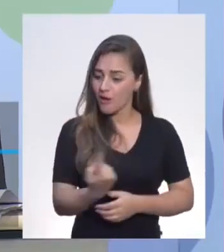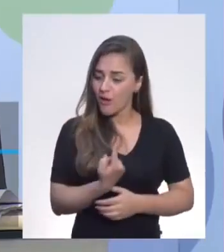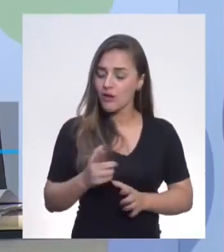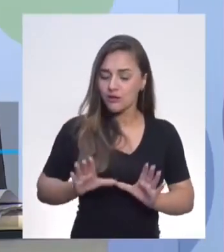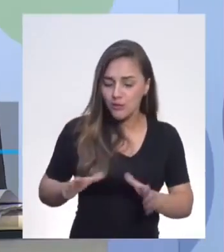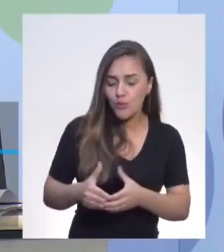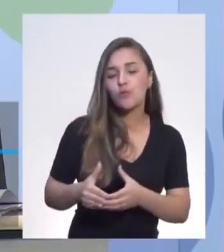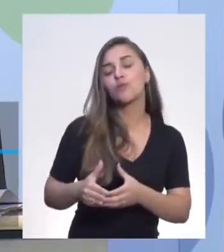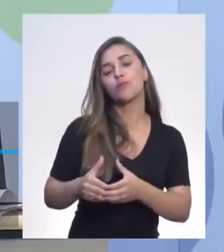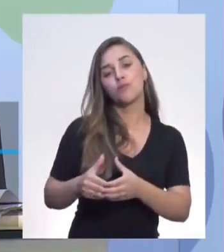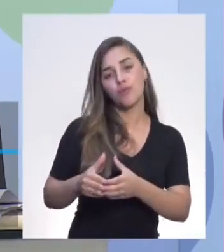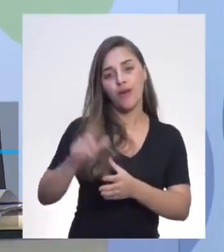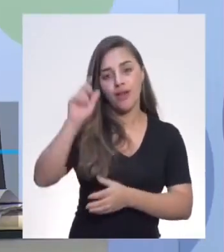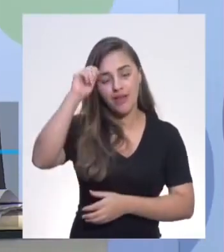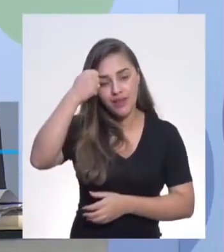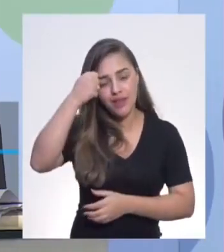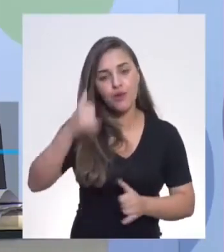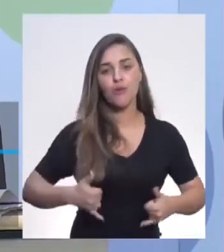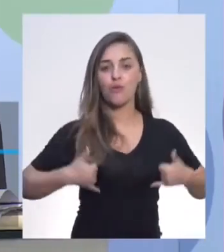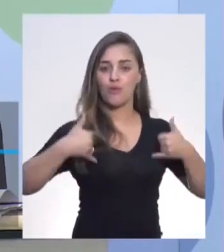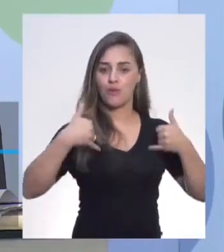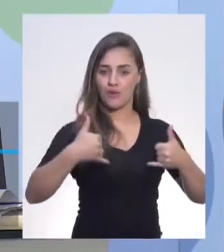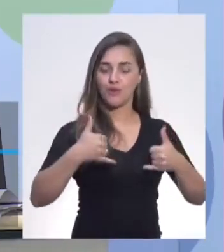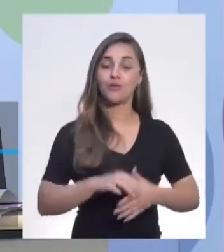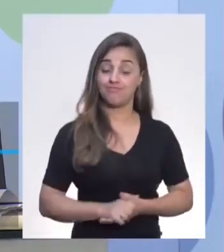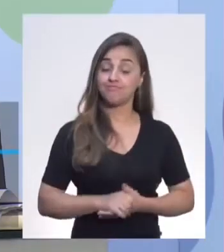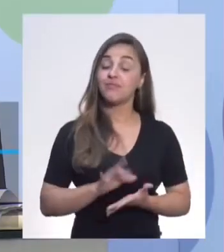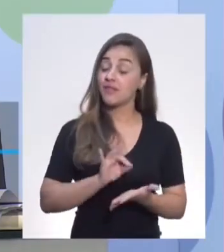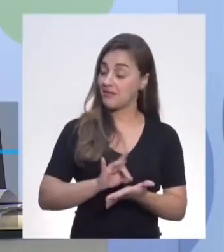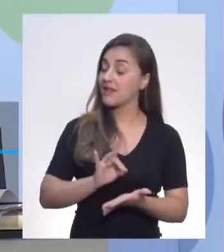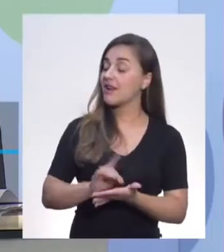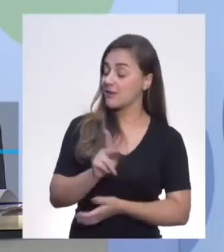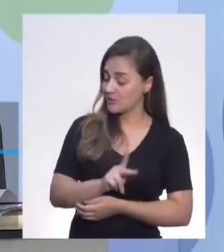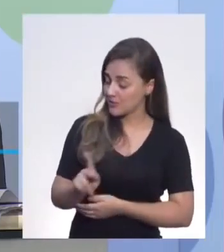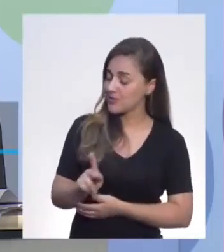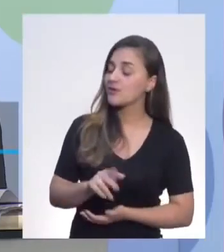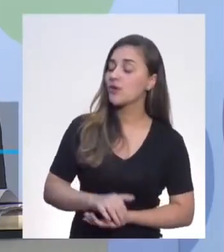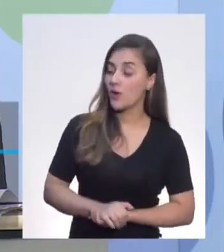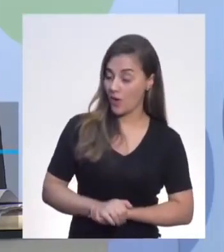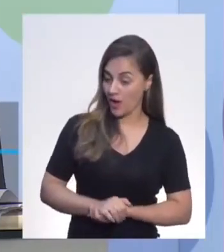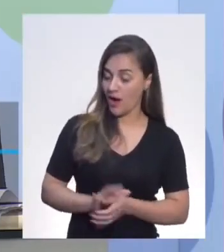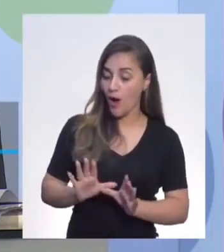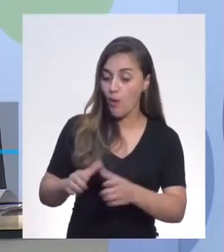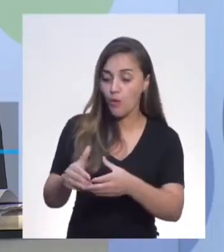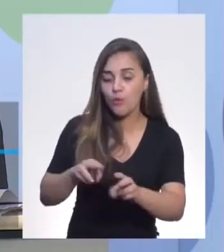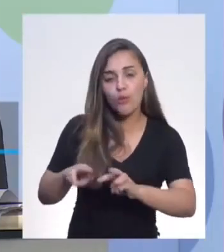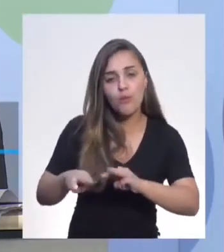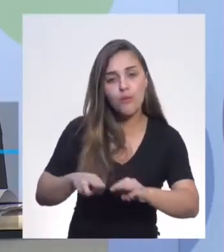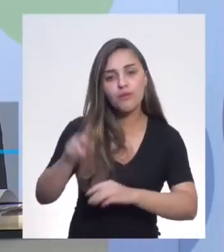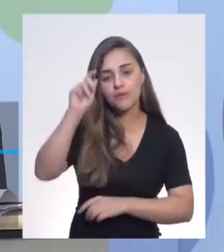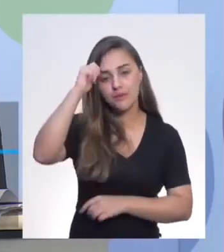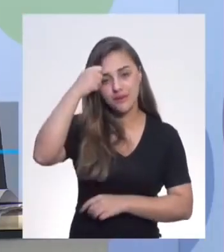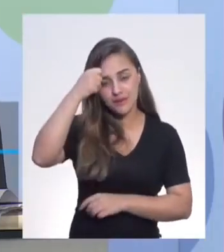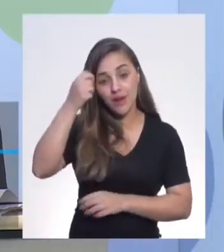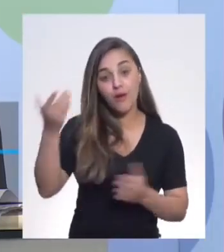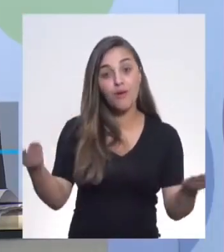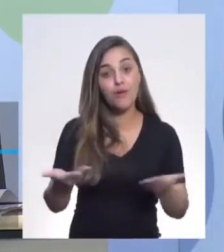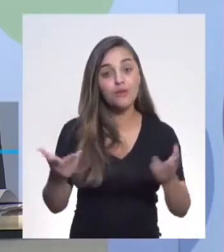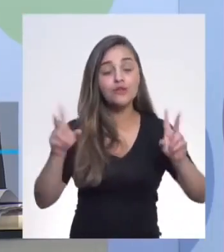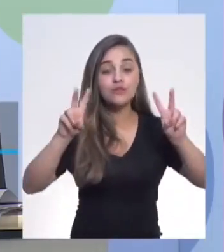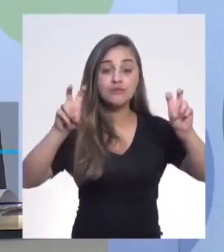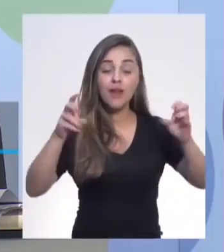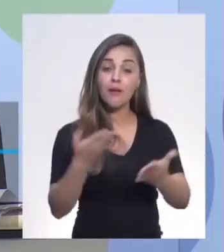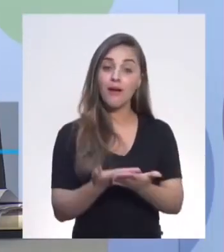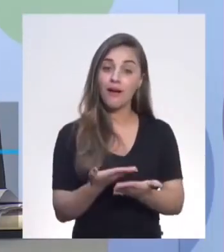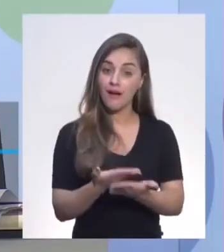nosso lugar na sociedade. Professora Cláudia, é exatamente isso, né? Então, o movimento negro, que é o tema dessa aula, uma das suas